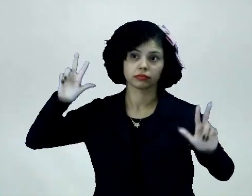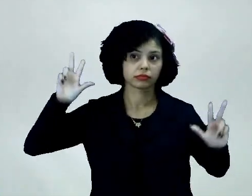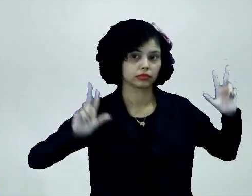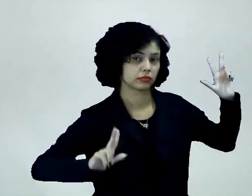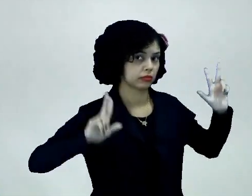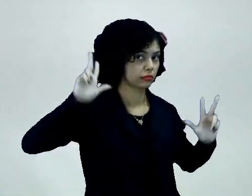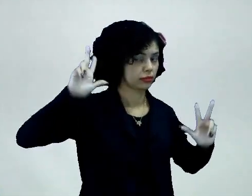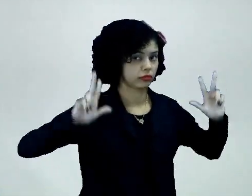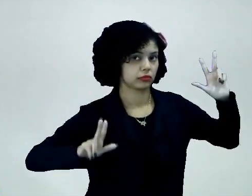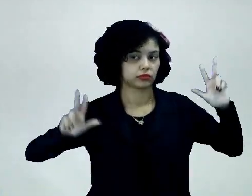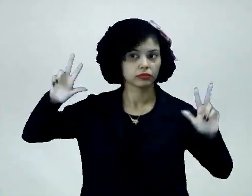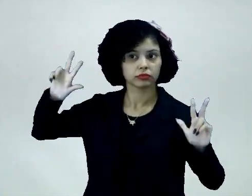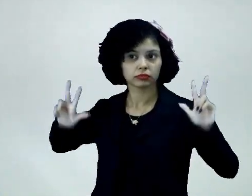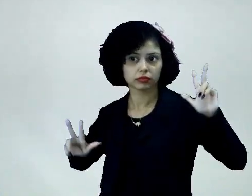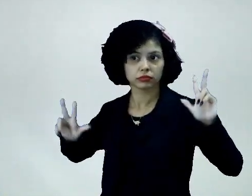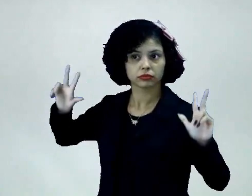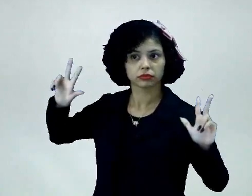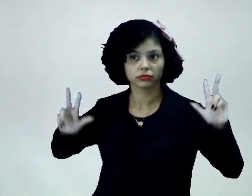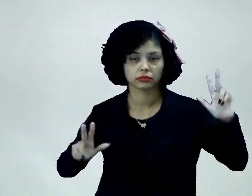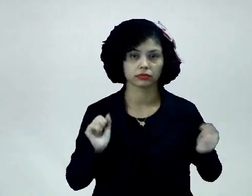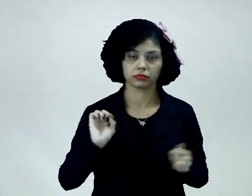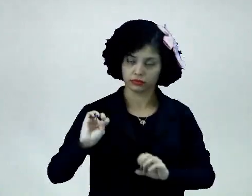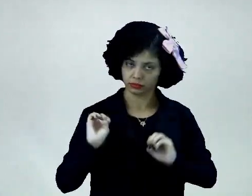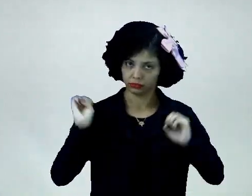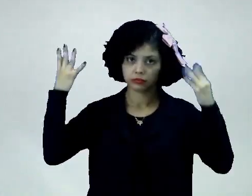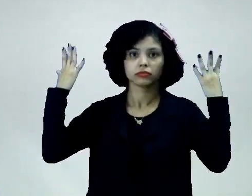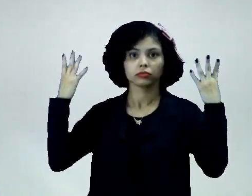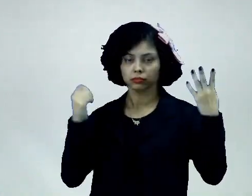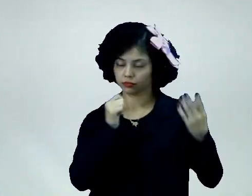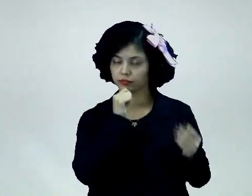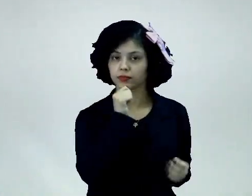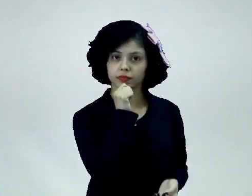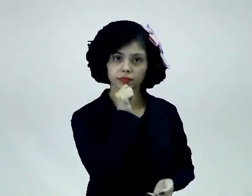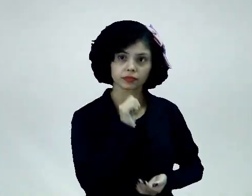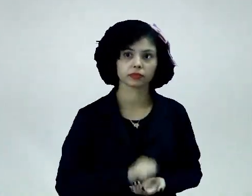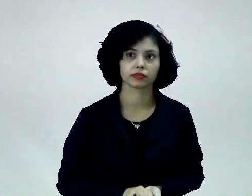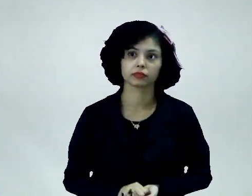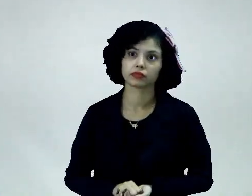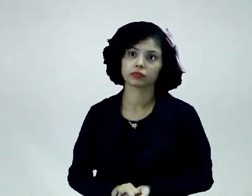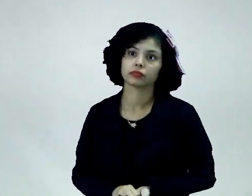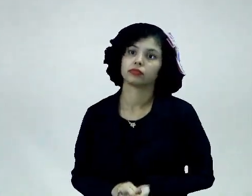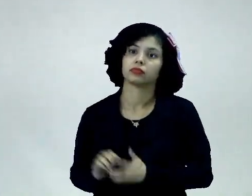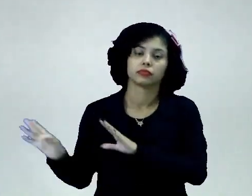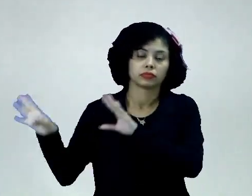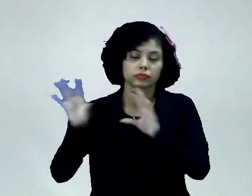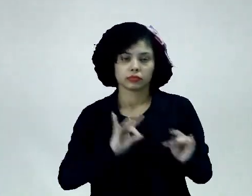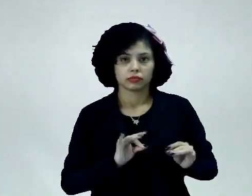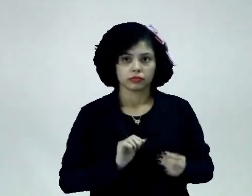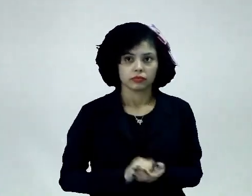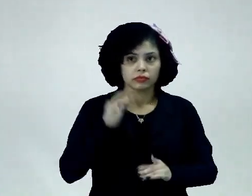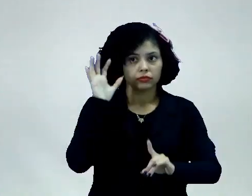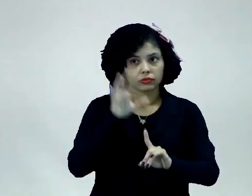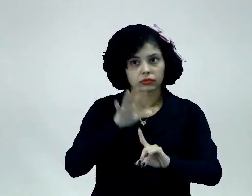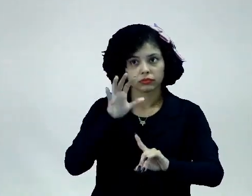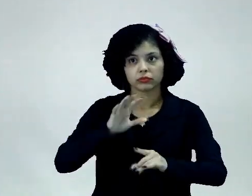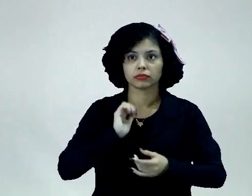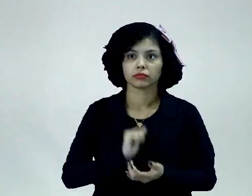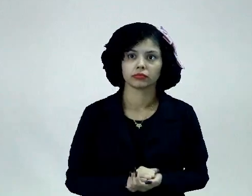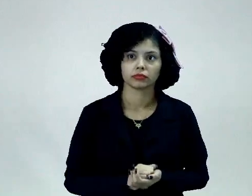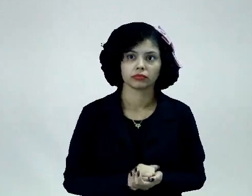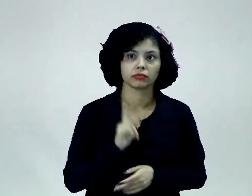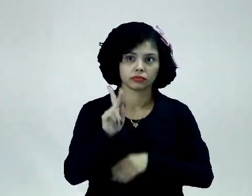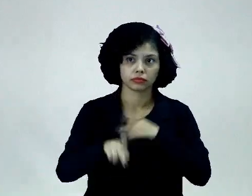O carnaval, né, ele é uma festa, né, é uma festa que ele vem influenciada